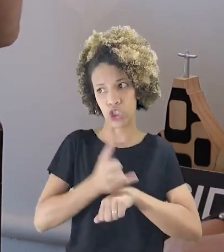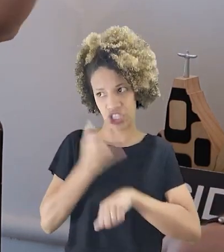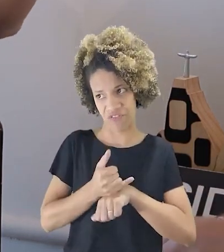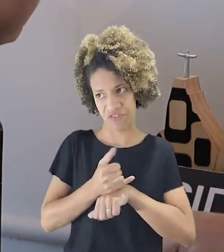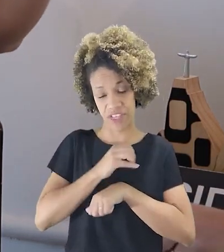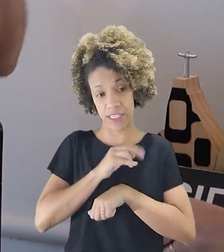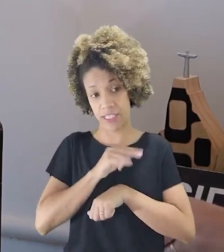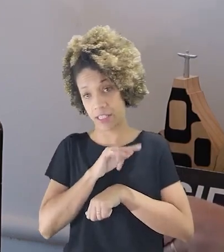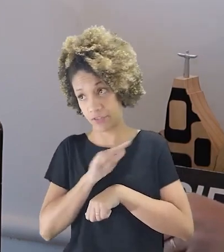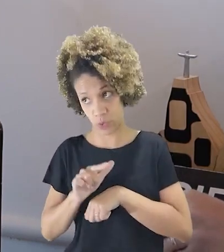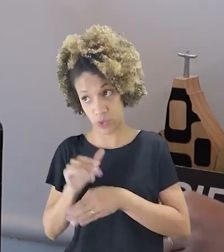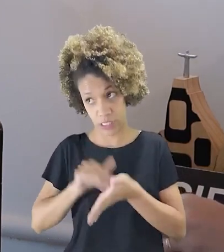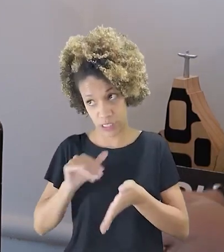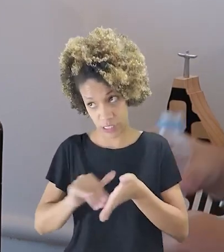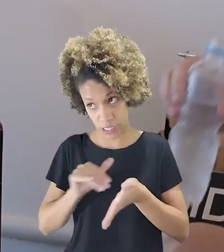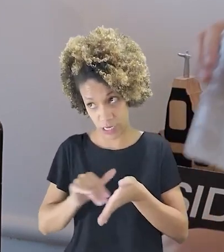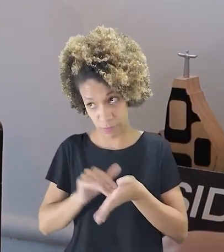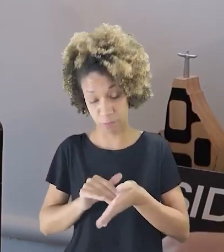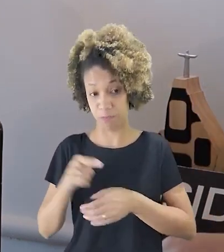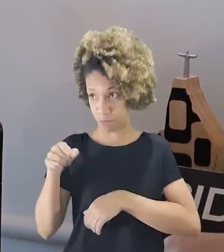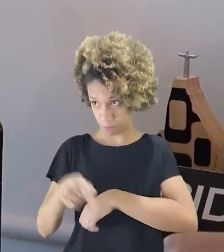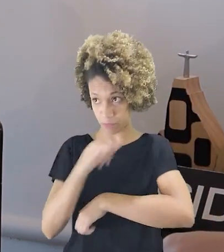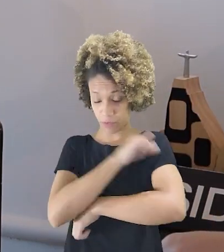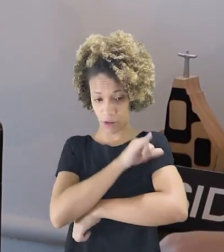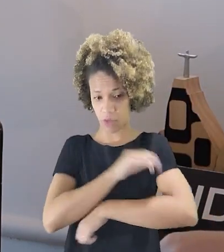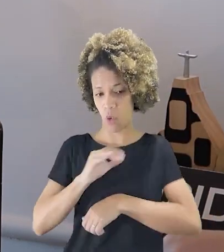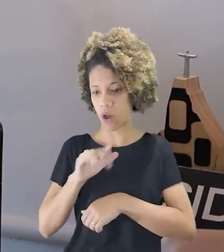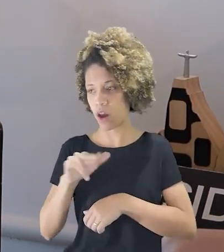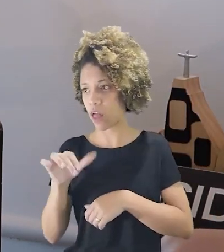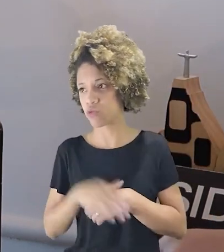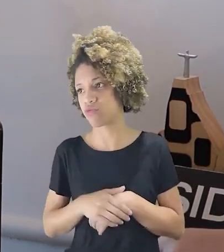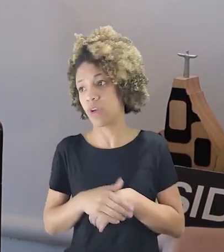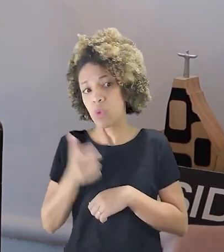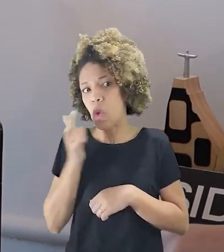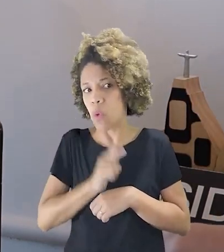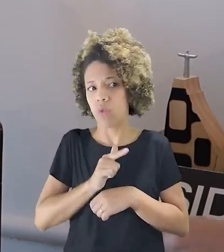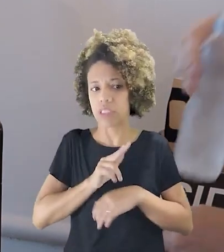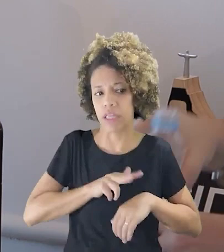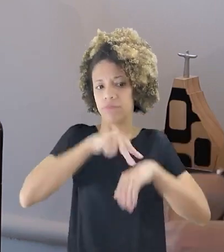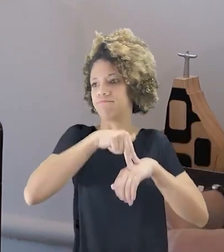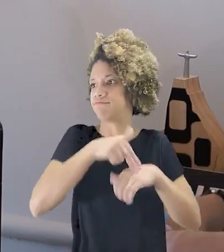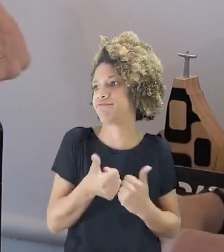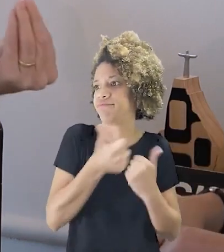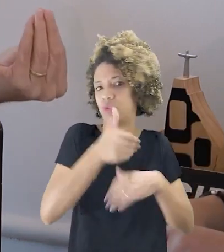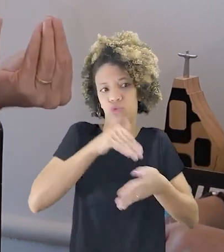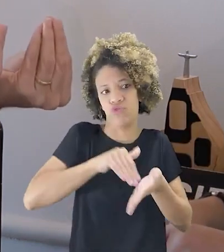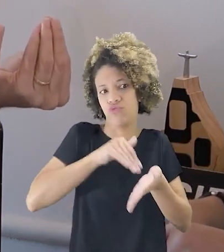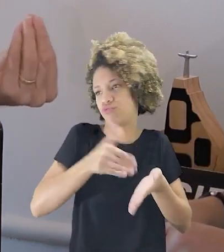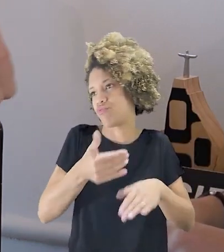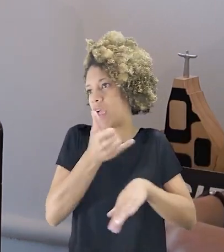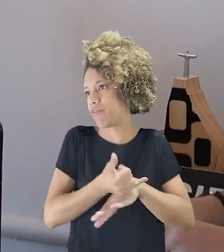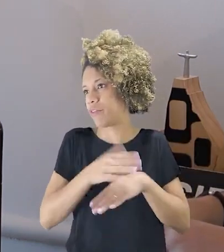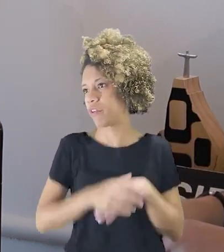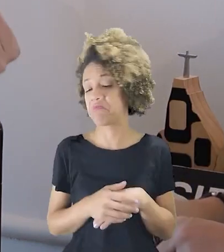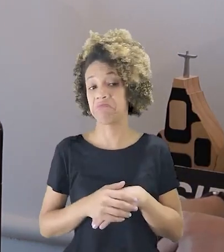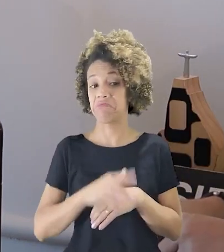Janeiro é a Secretaria Estadual de Polícia Civil. O Cláudio não consegue nomear sequer o chefe da Polícia Civil. O Cláudio foi eleito com o voto da população